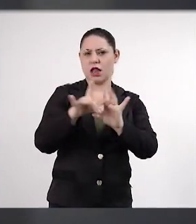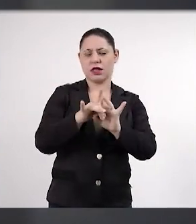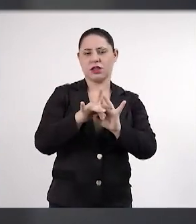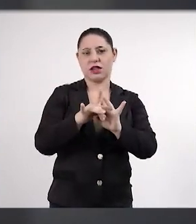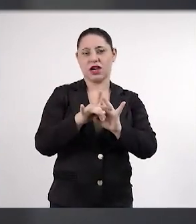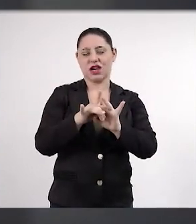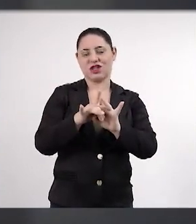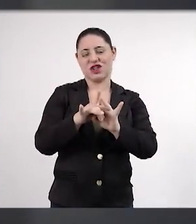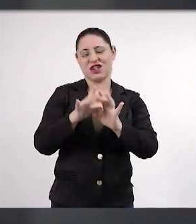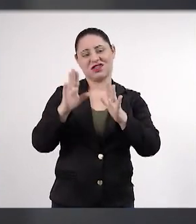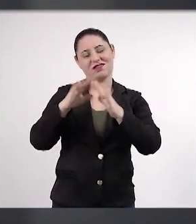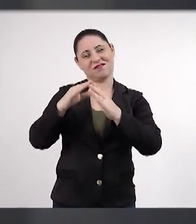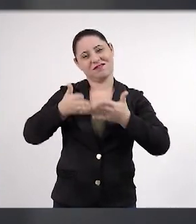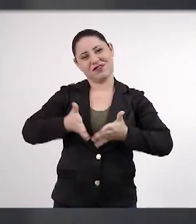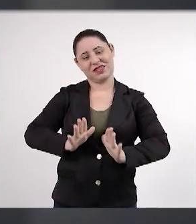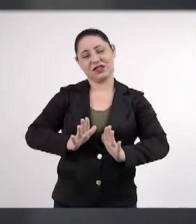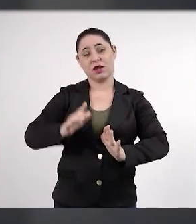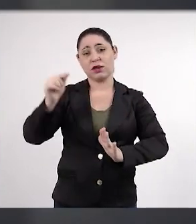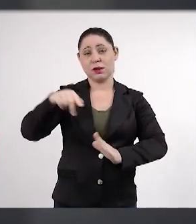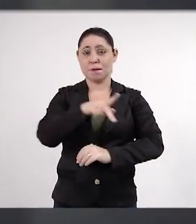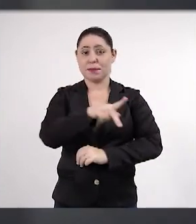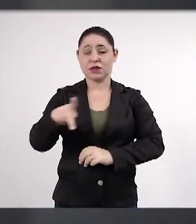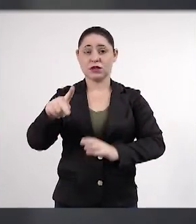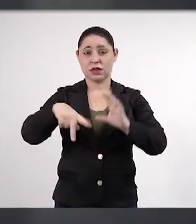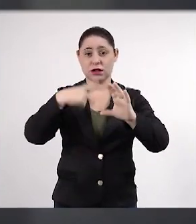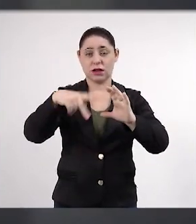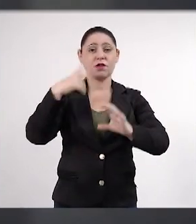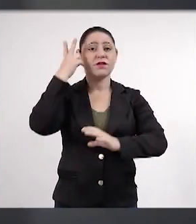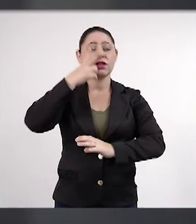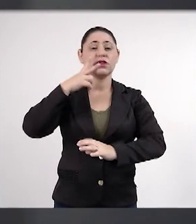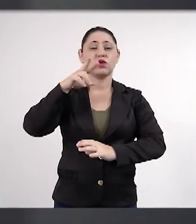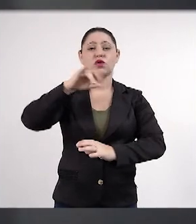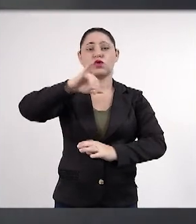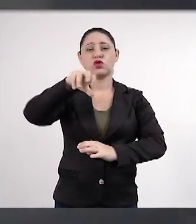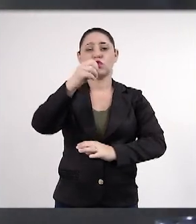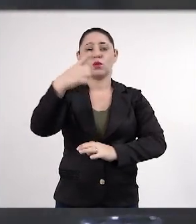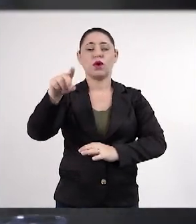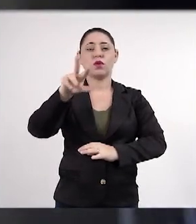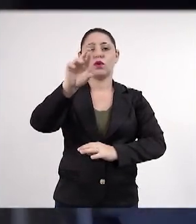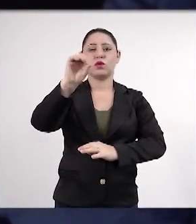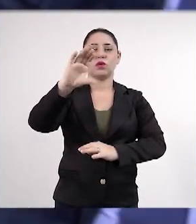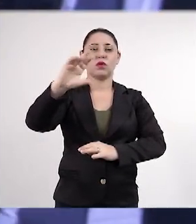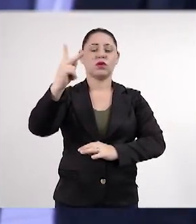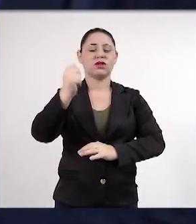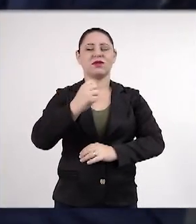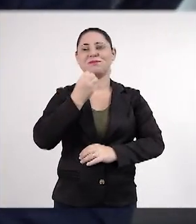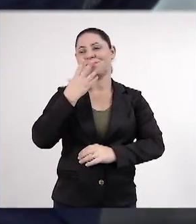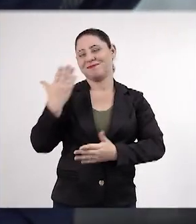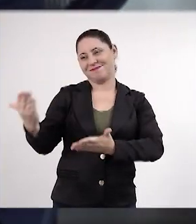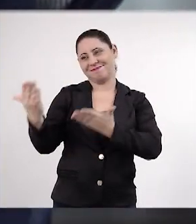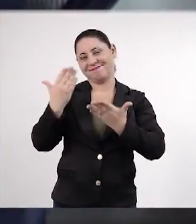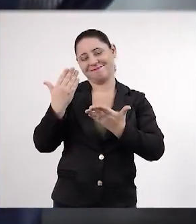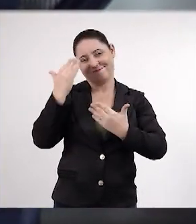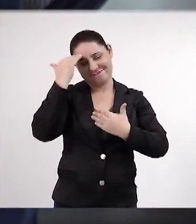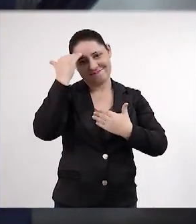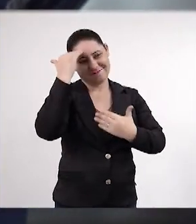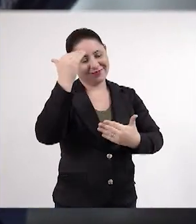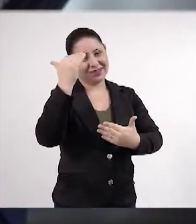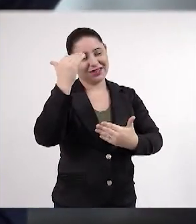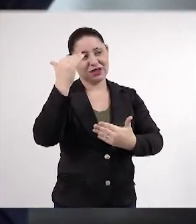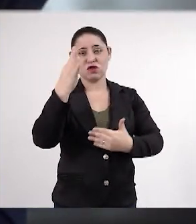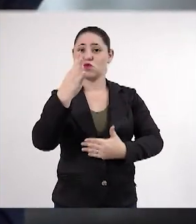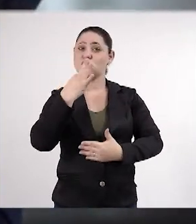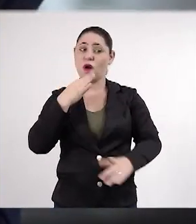muito ligado onde ele nasceu. Está aqui comigo, ele é presidente da Câmara, o vereador João Rocha. Presidente, bem-vindo. Obrigado,